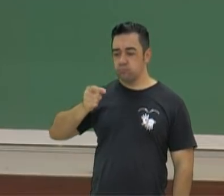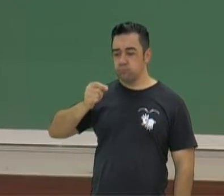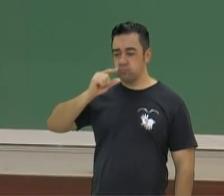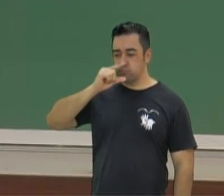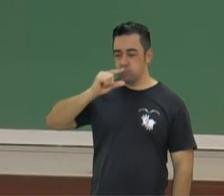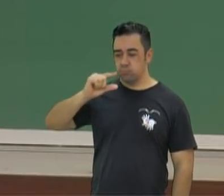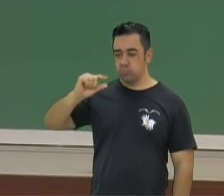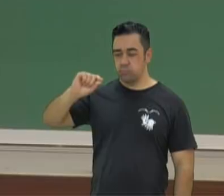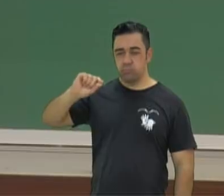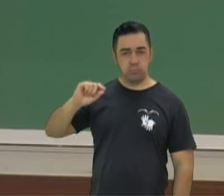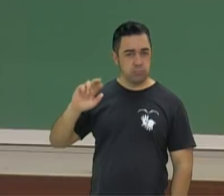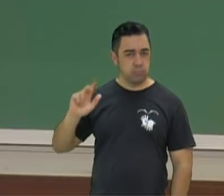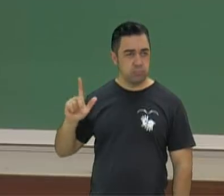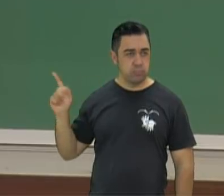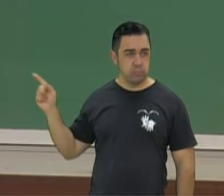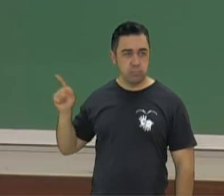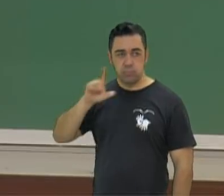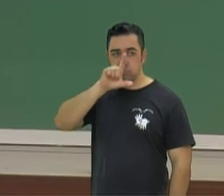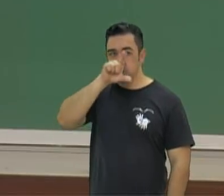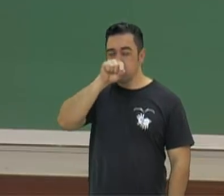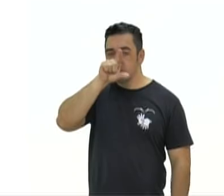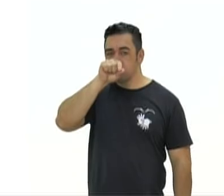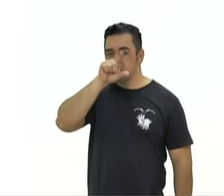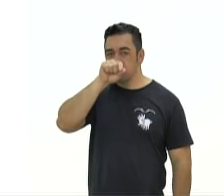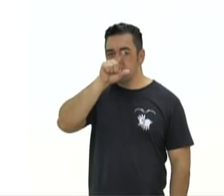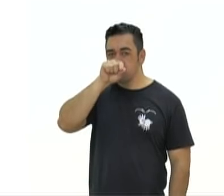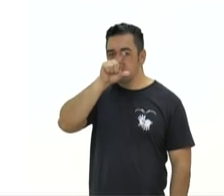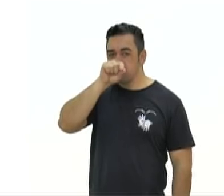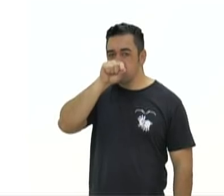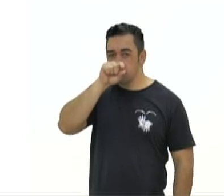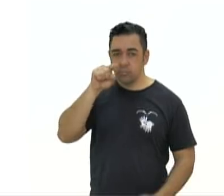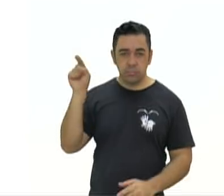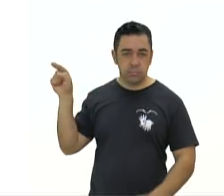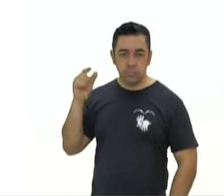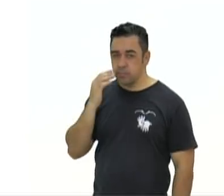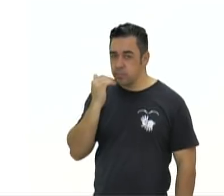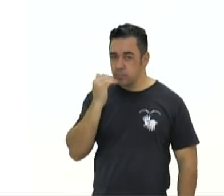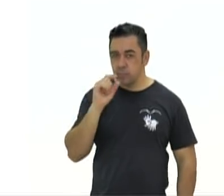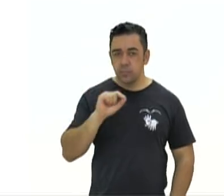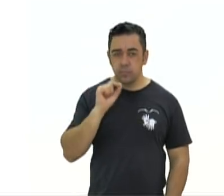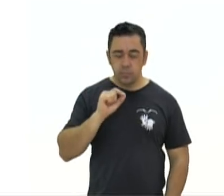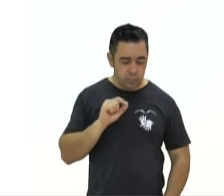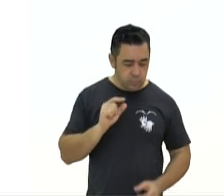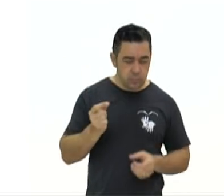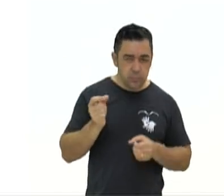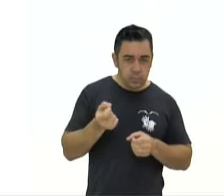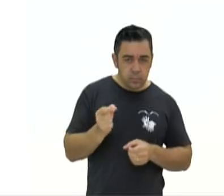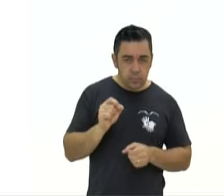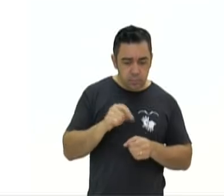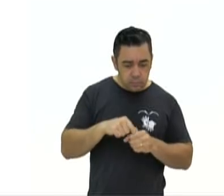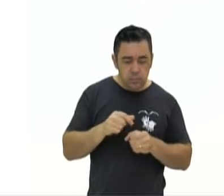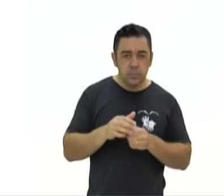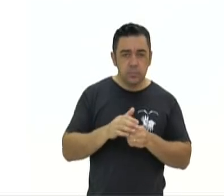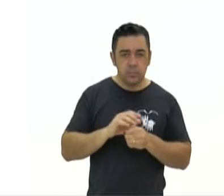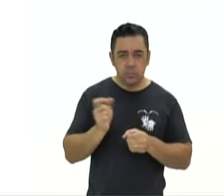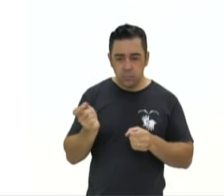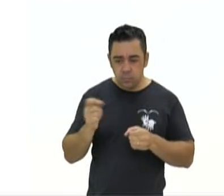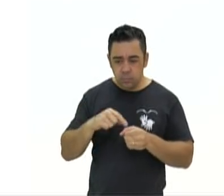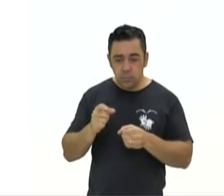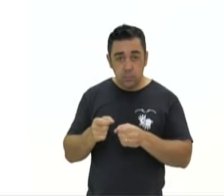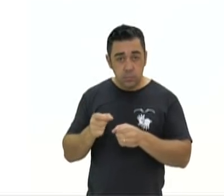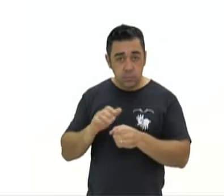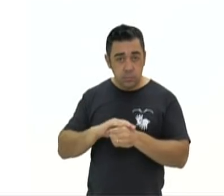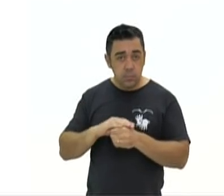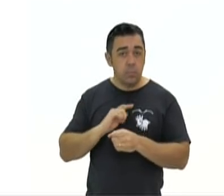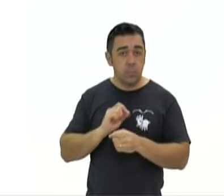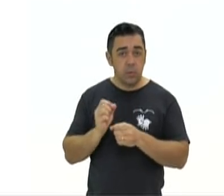exemplo novamente, ó. Um pássaro ancestral aqui, que está dizendo que ele se alimentava de sementes, ele conseguiu dar origem a